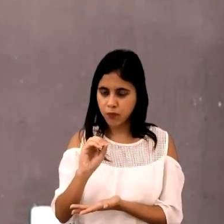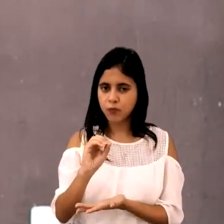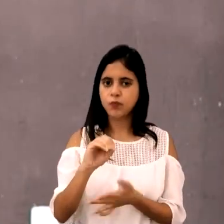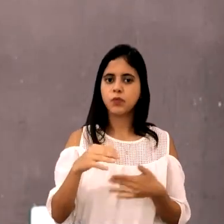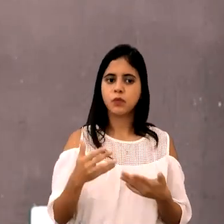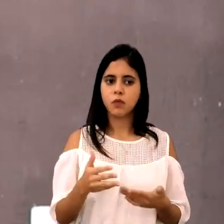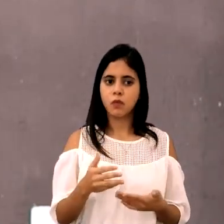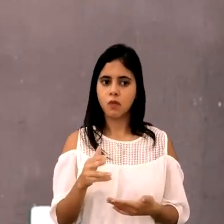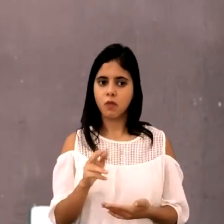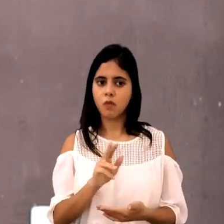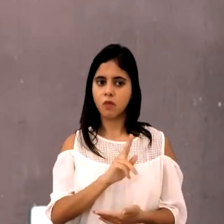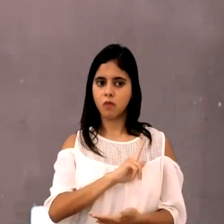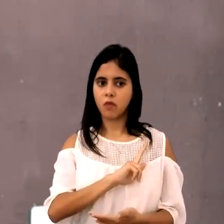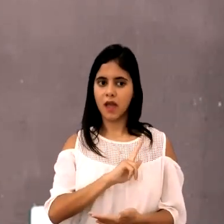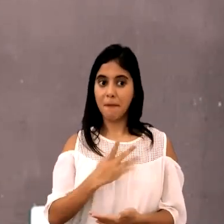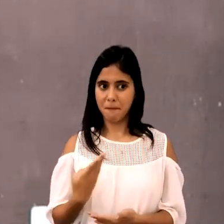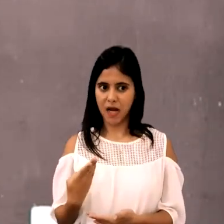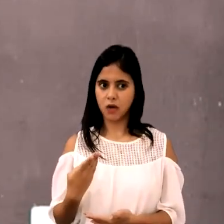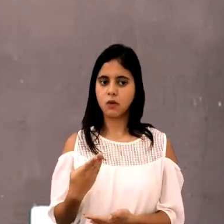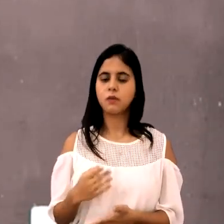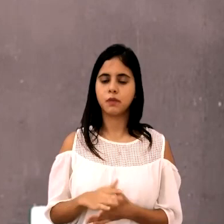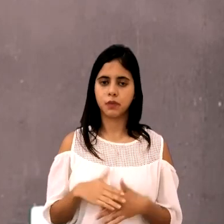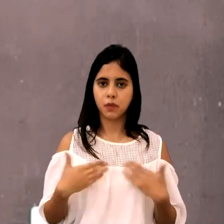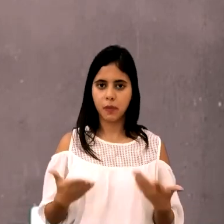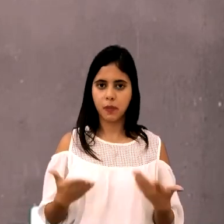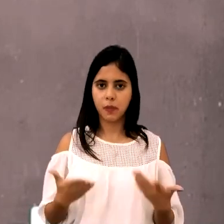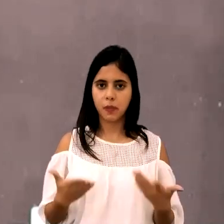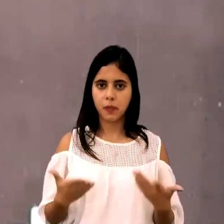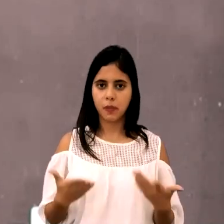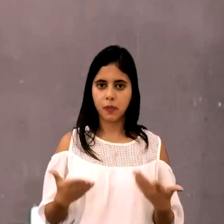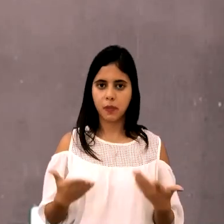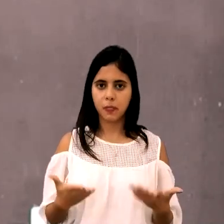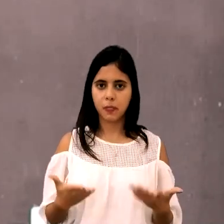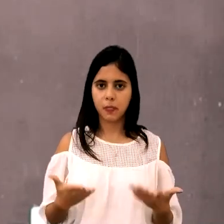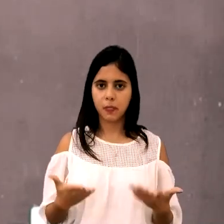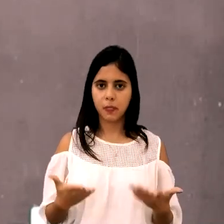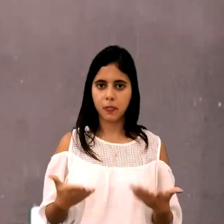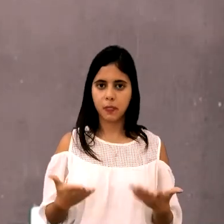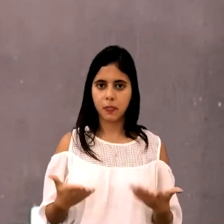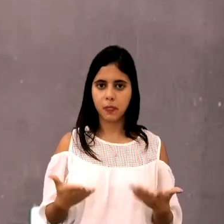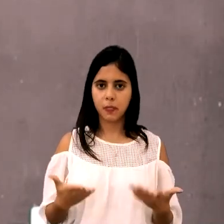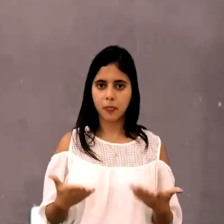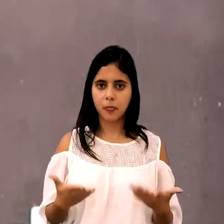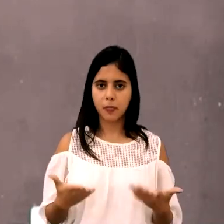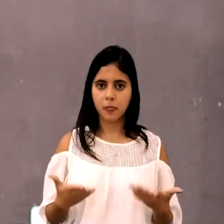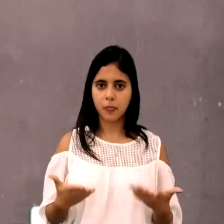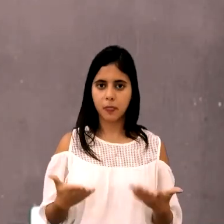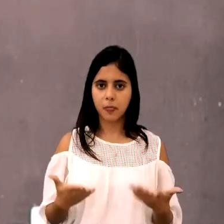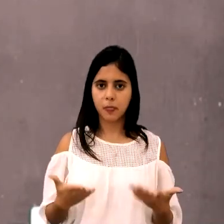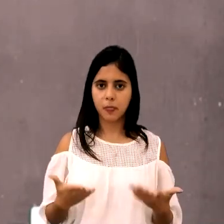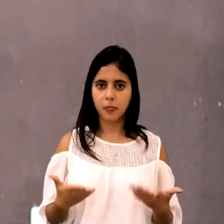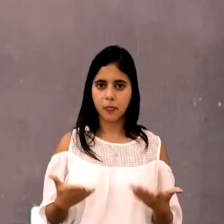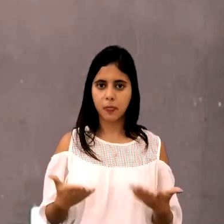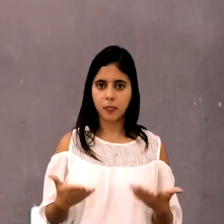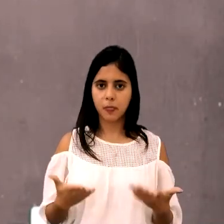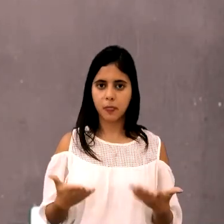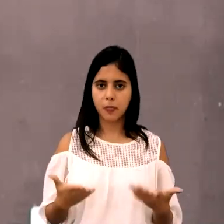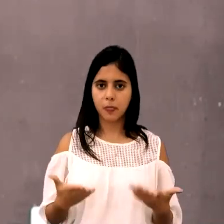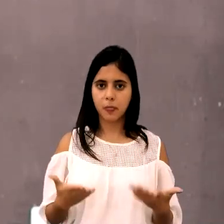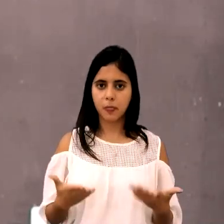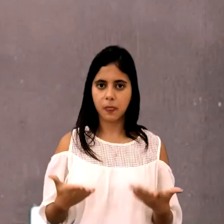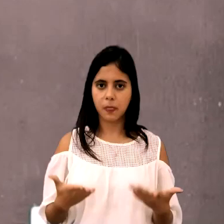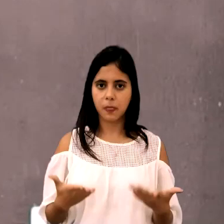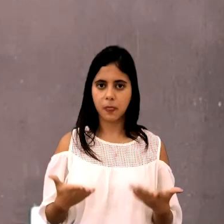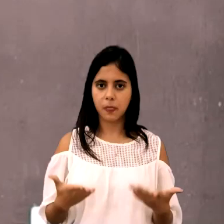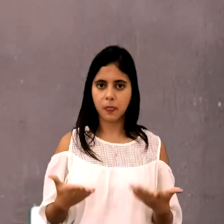outras traduções nos trazem, mostra mais a respeito da preocupação de Noemi nessa frase